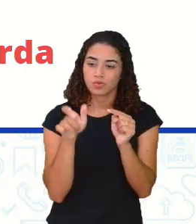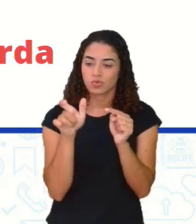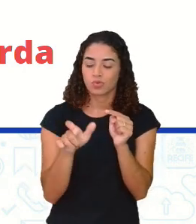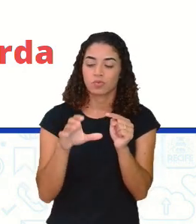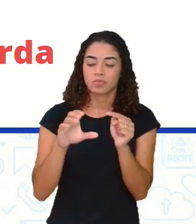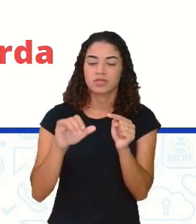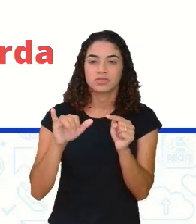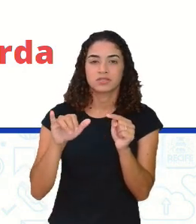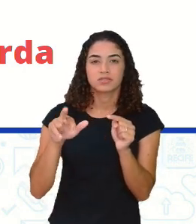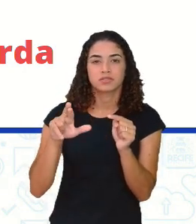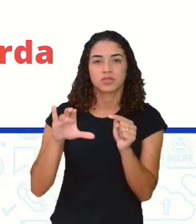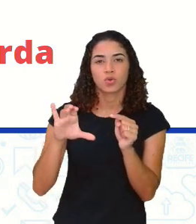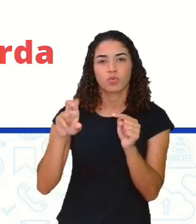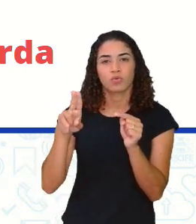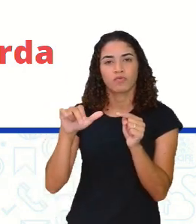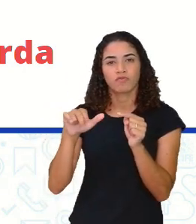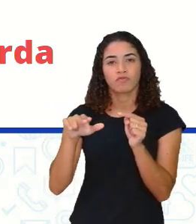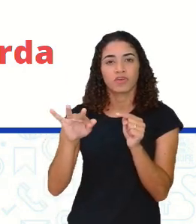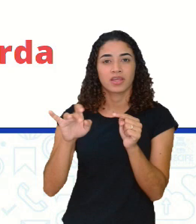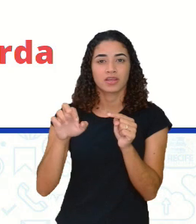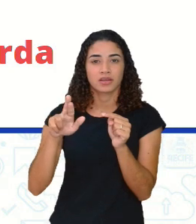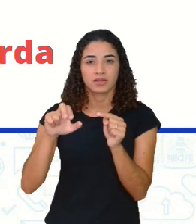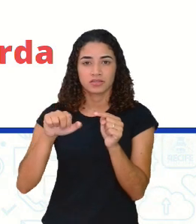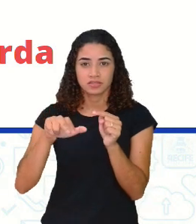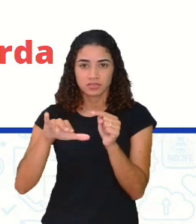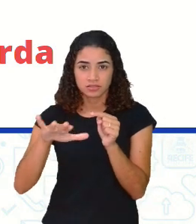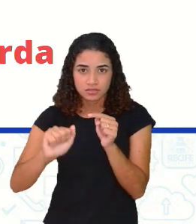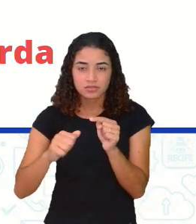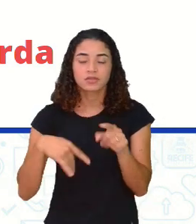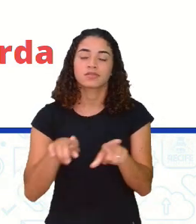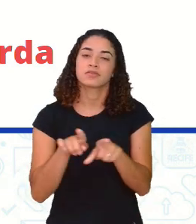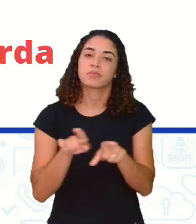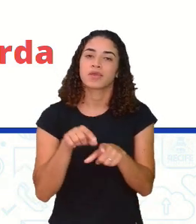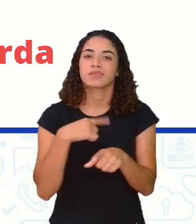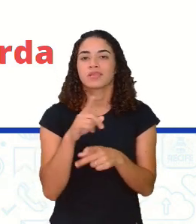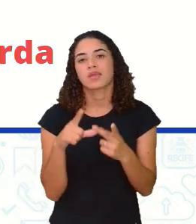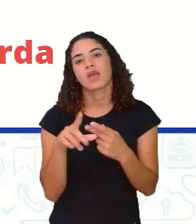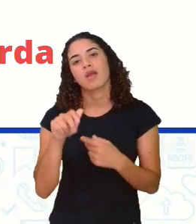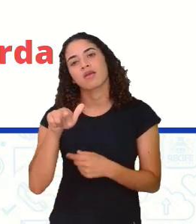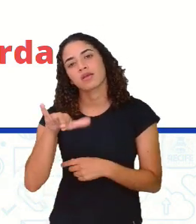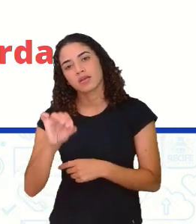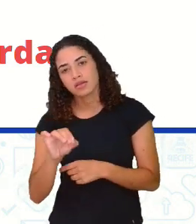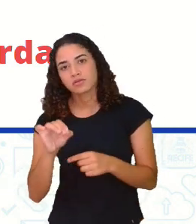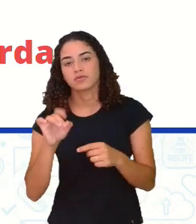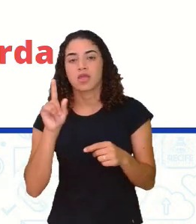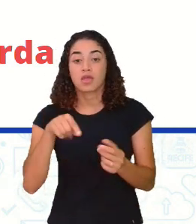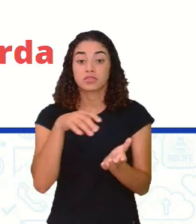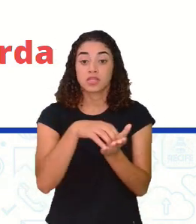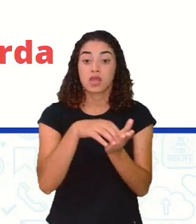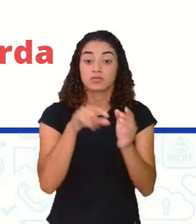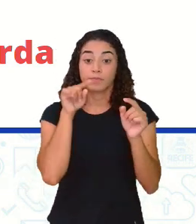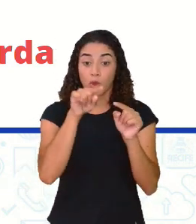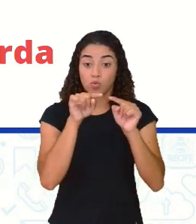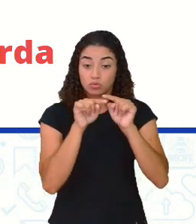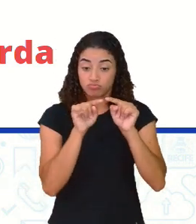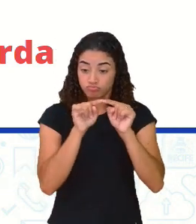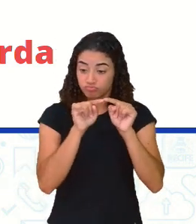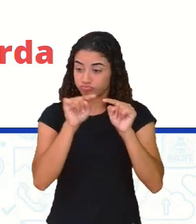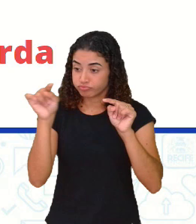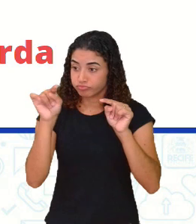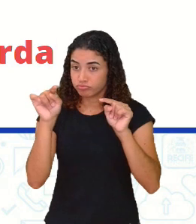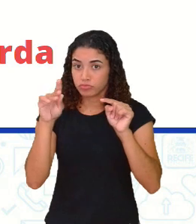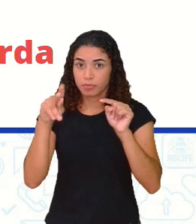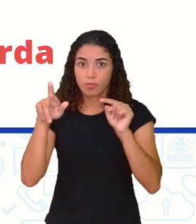de circunferência. O raio, segmento de reta, que vai do centro desse círculo até